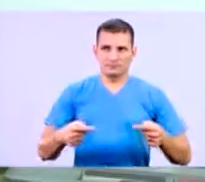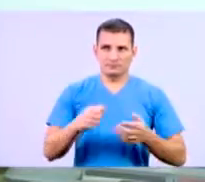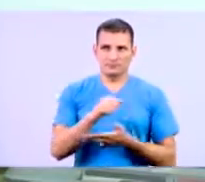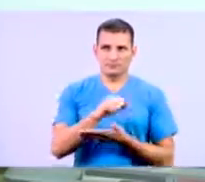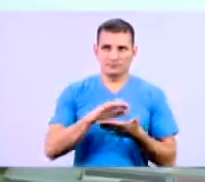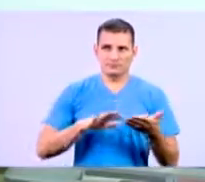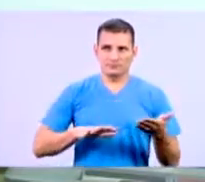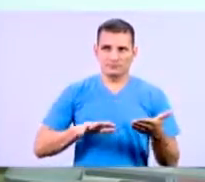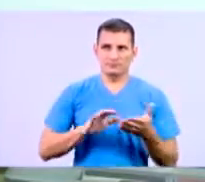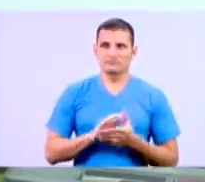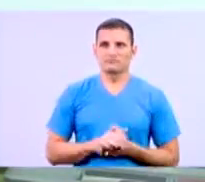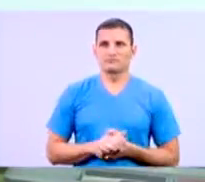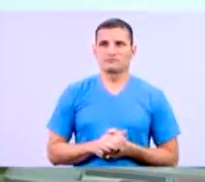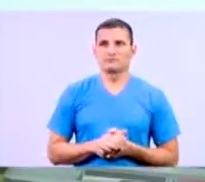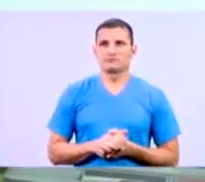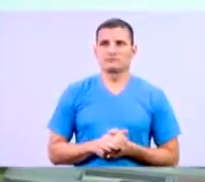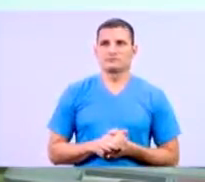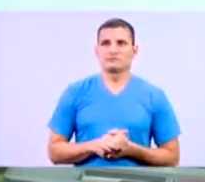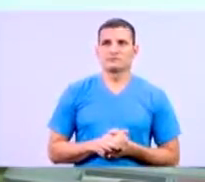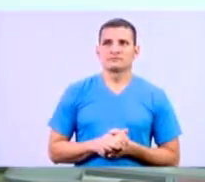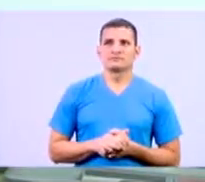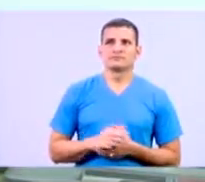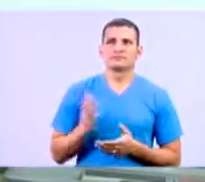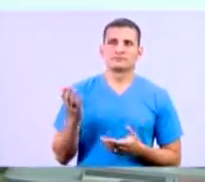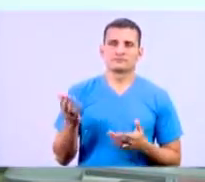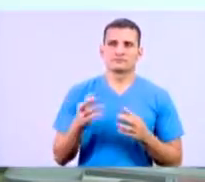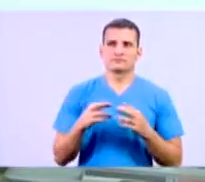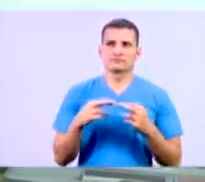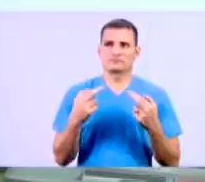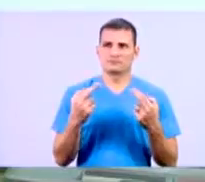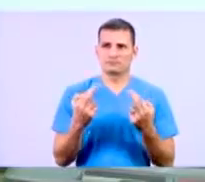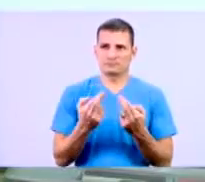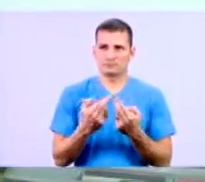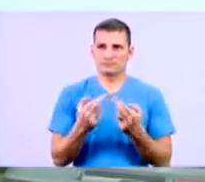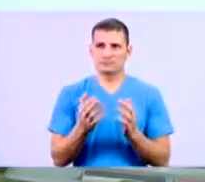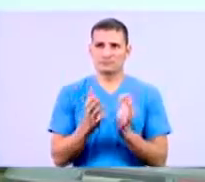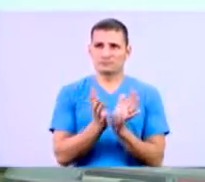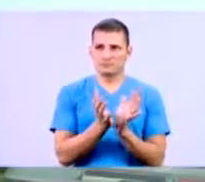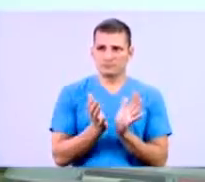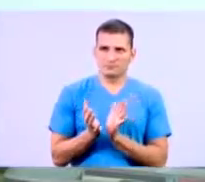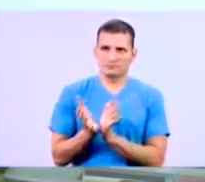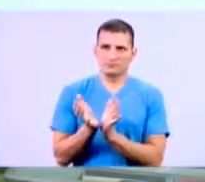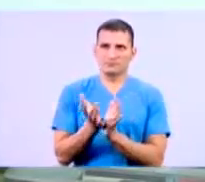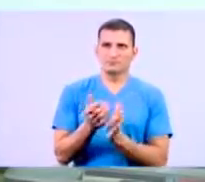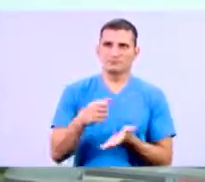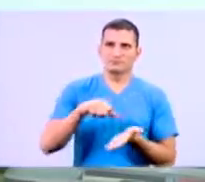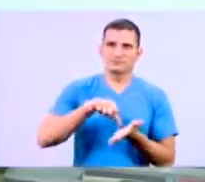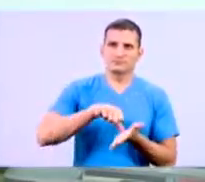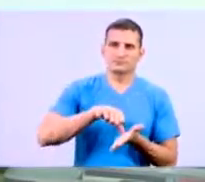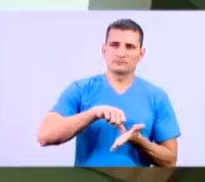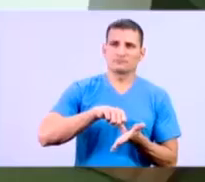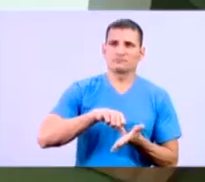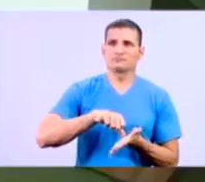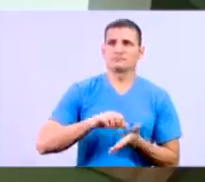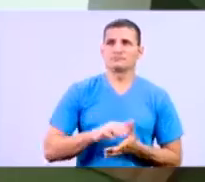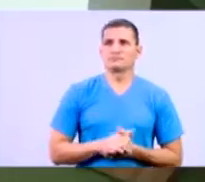já falaram que teve reunião, né, que o povo se reuniu, conversou bastante. Foi de qual polo mesmo? Isso, então foi